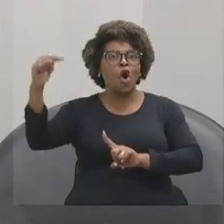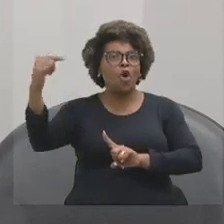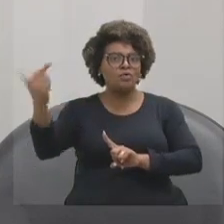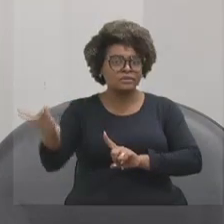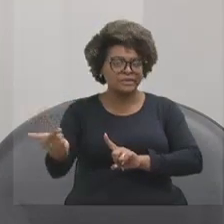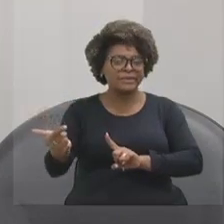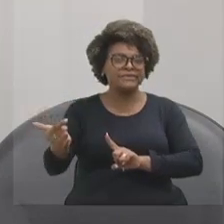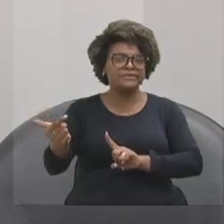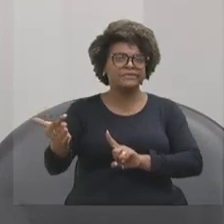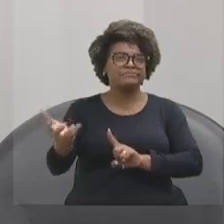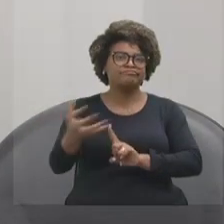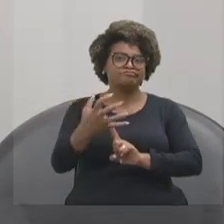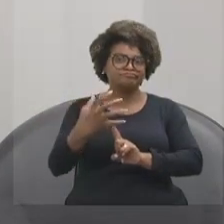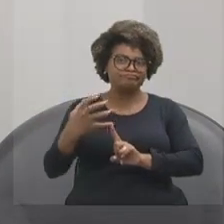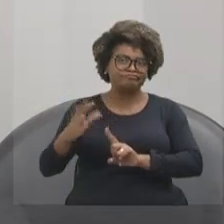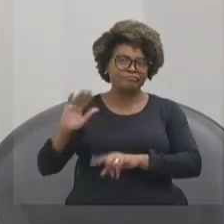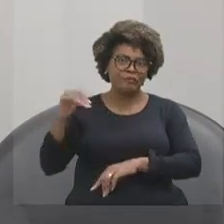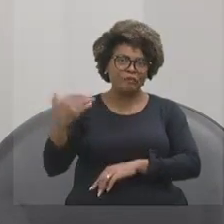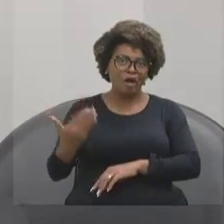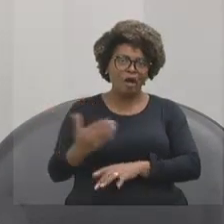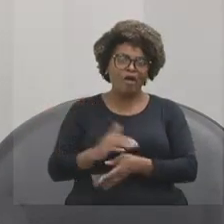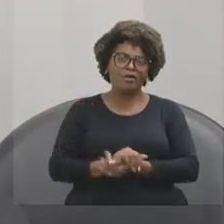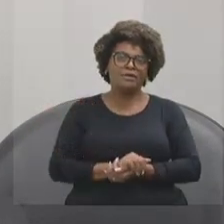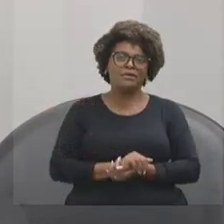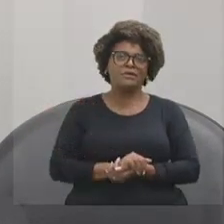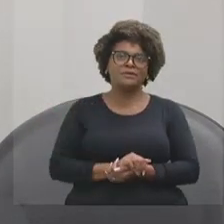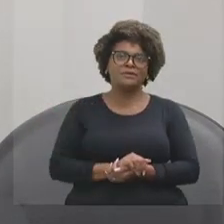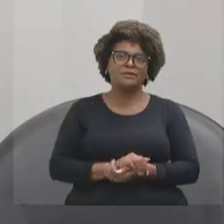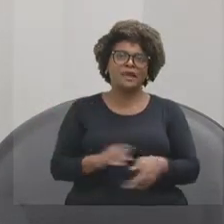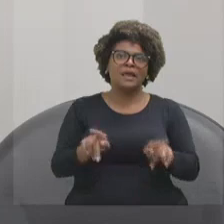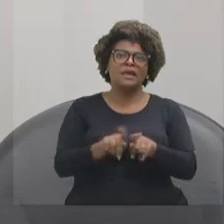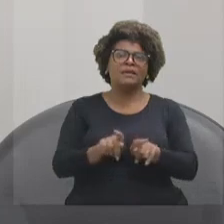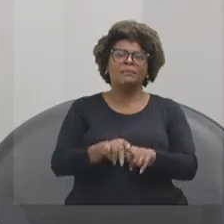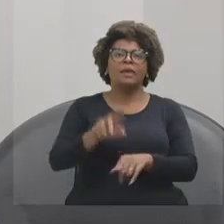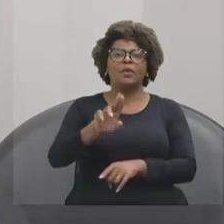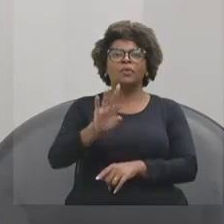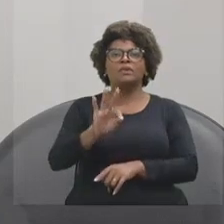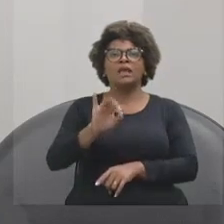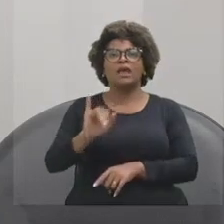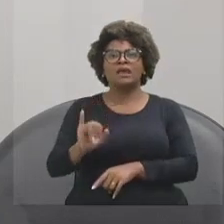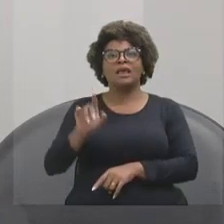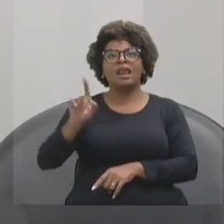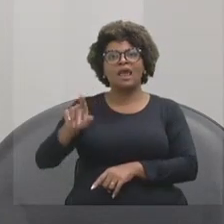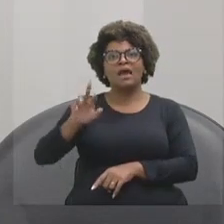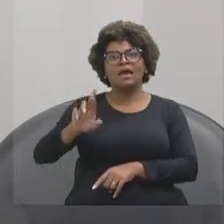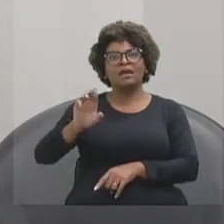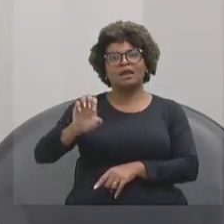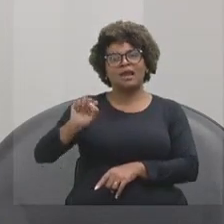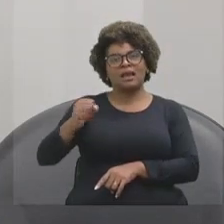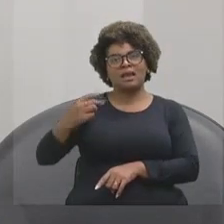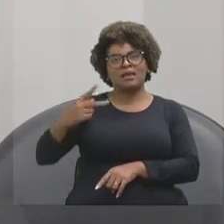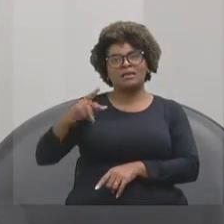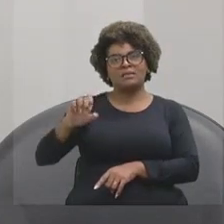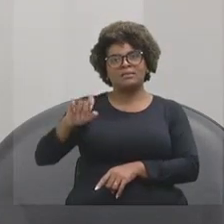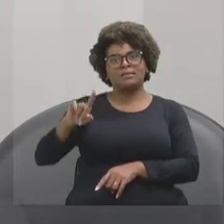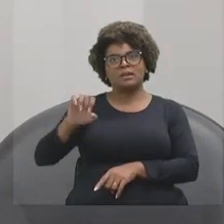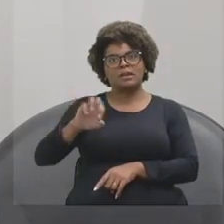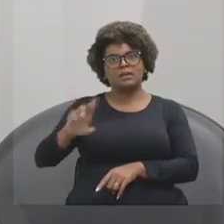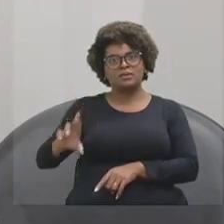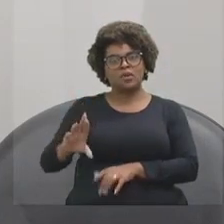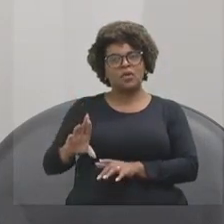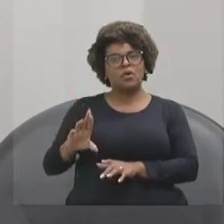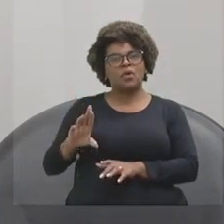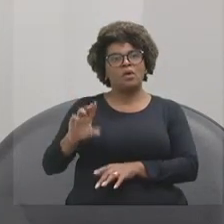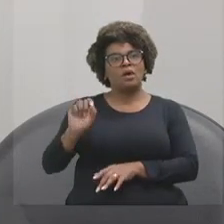da sua luta e também com a conclusão da UTI Resplendor que a gente sabe que não é por falta de esforço são as questões